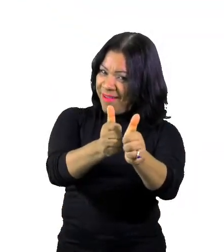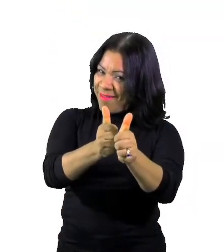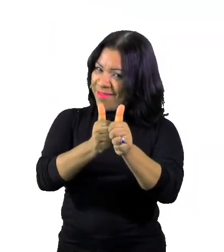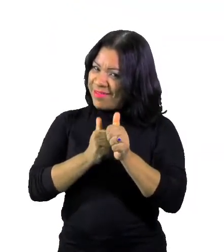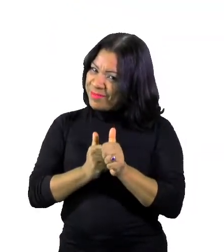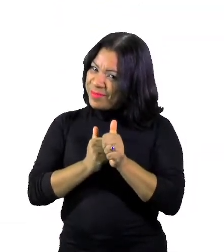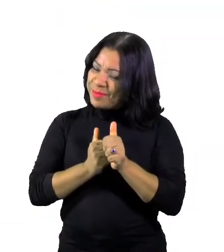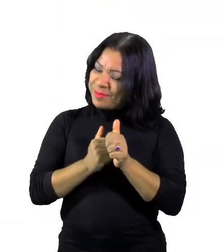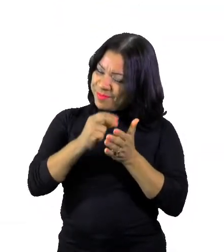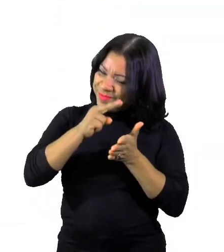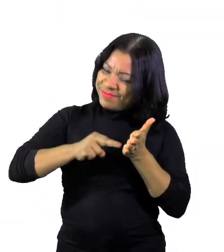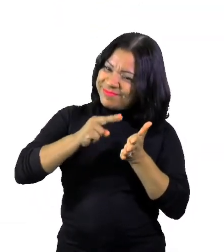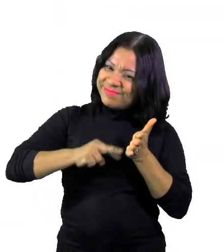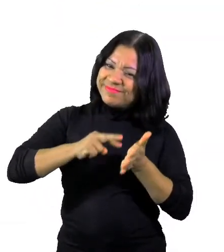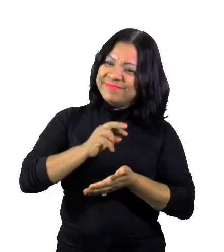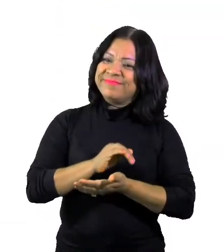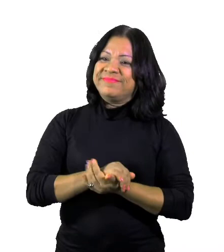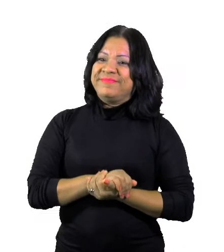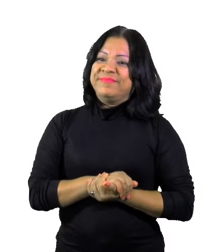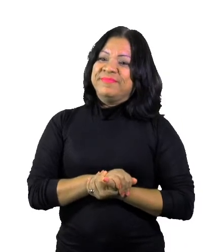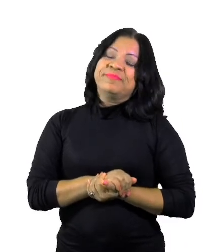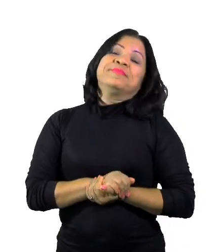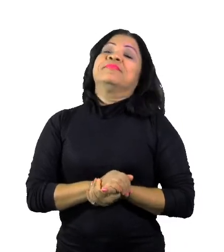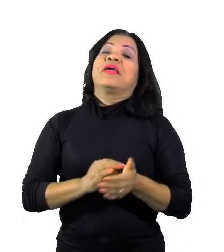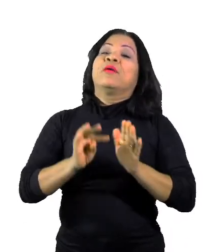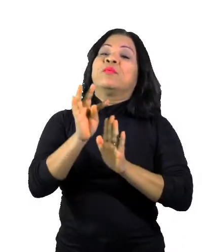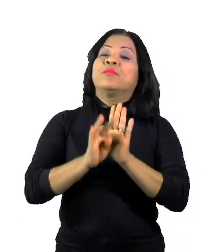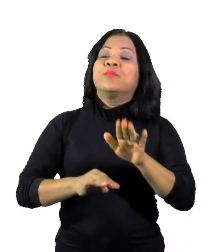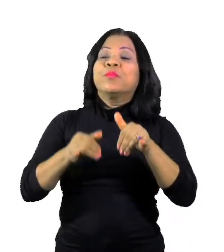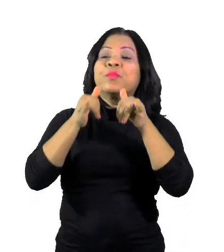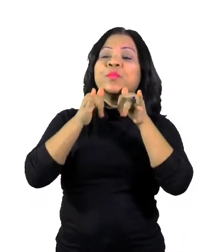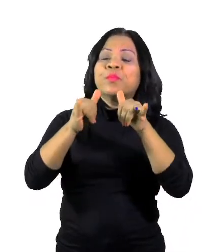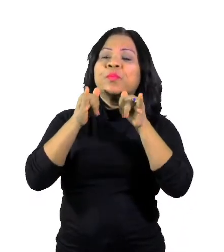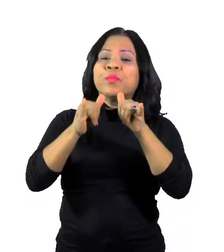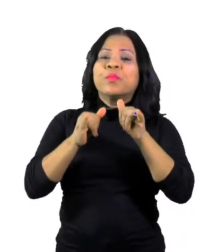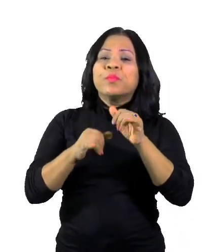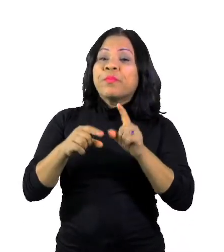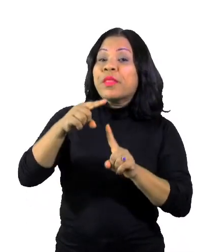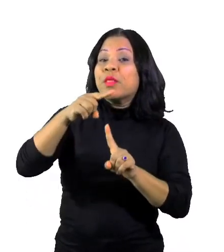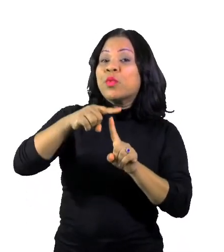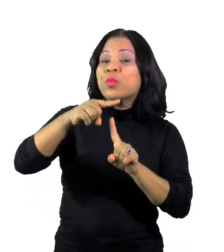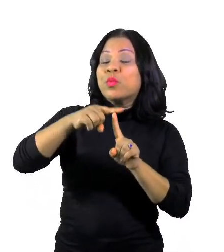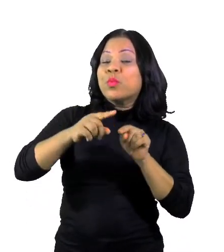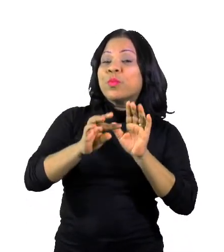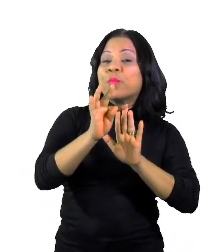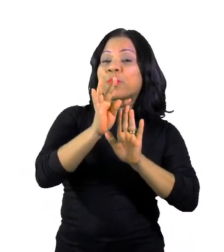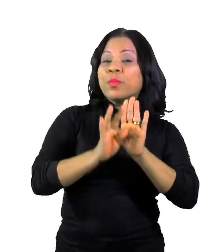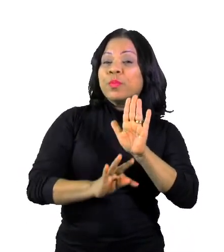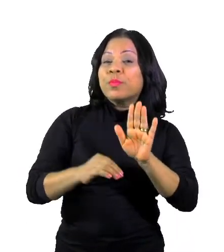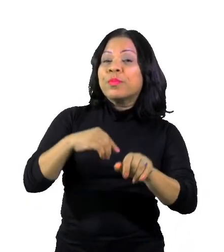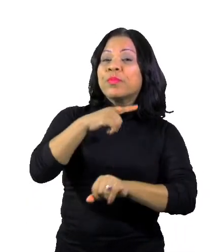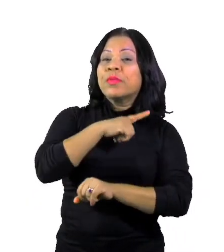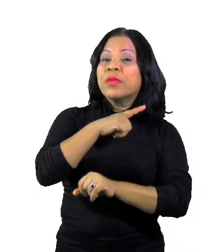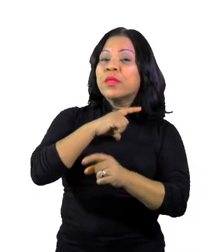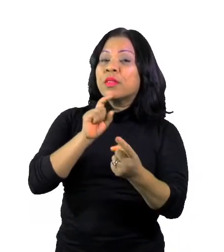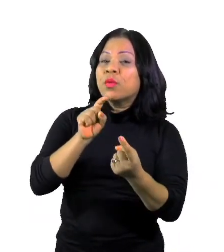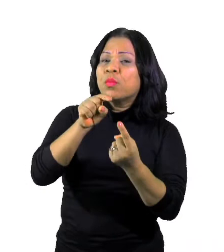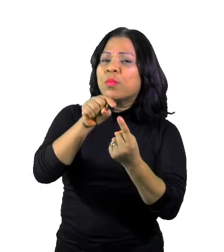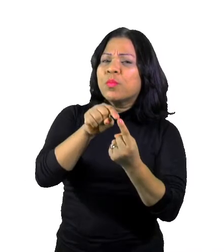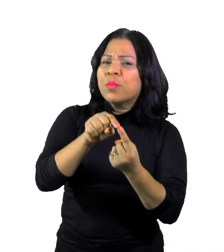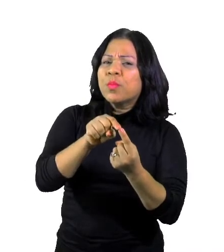aí na leitura. O texto informativo é um tipo de texto que tem o objetivo